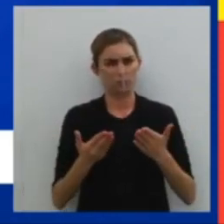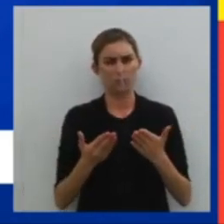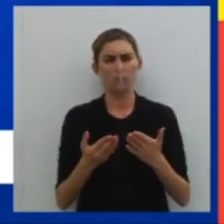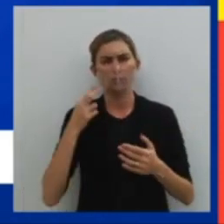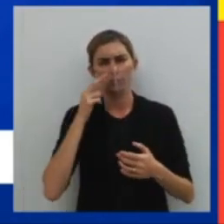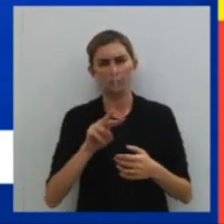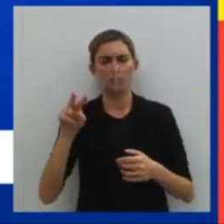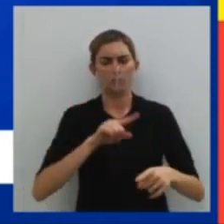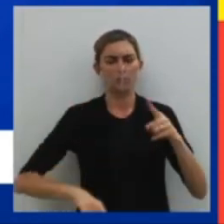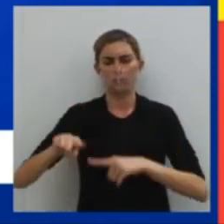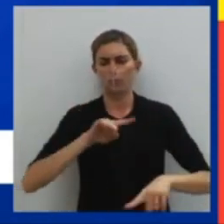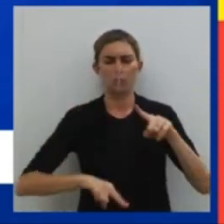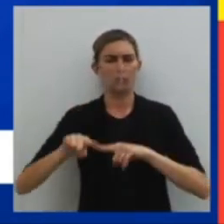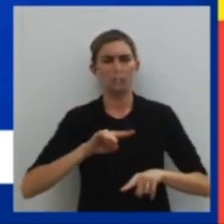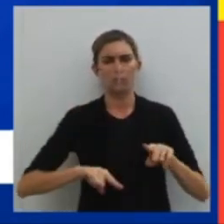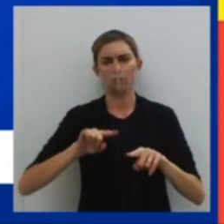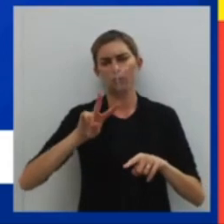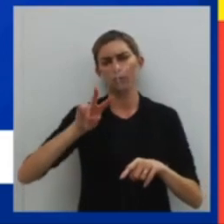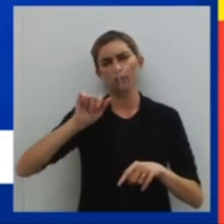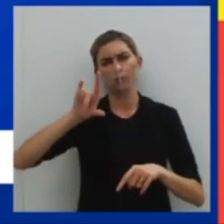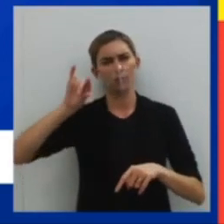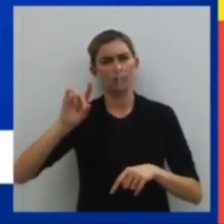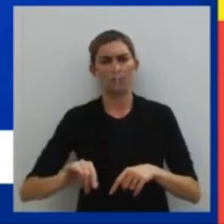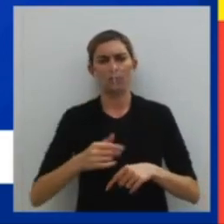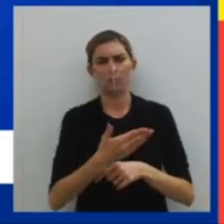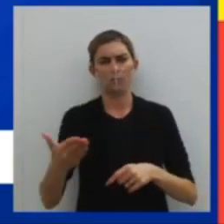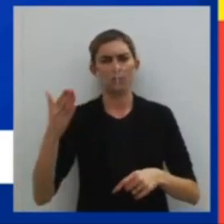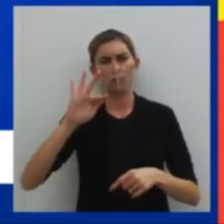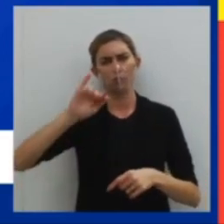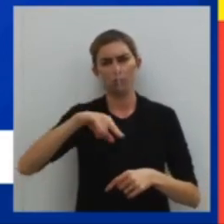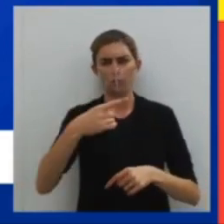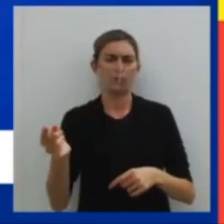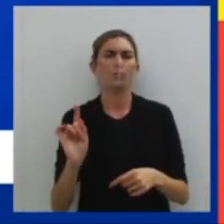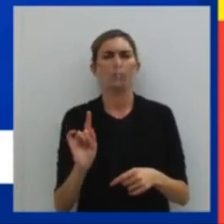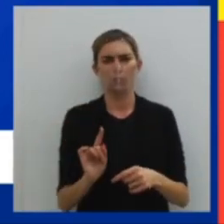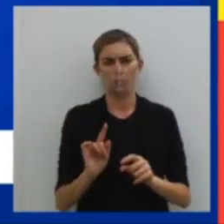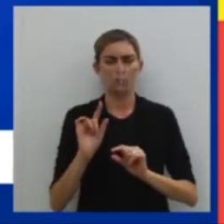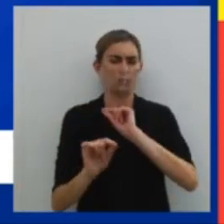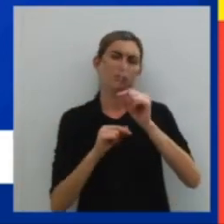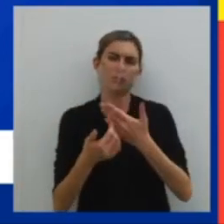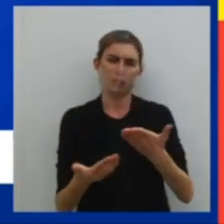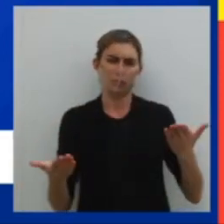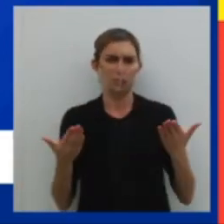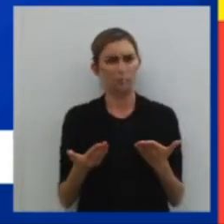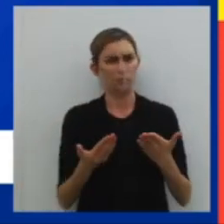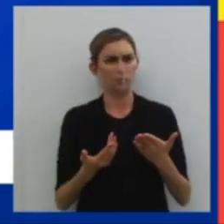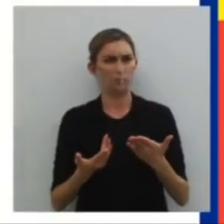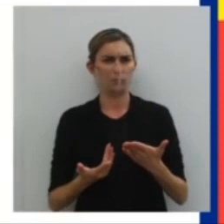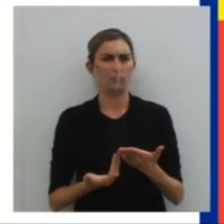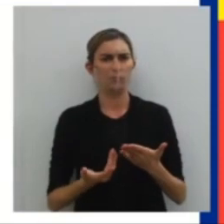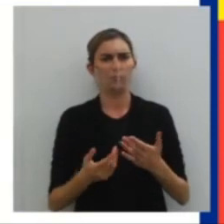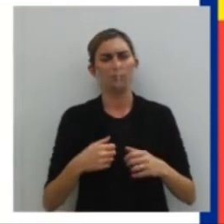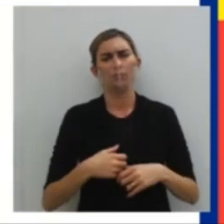Olha só, domínio de validade das funções. É isso aí. Deixa eu acertar